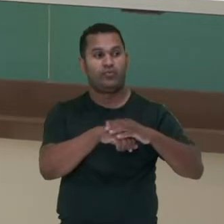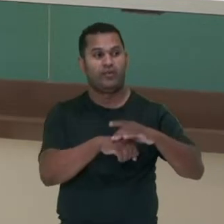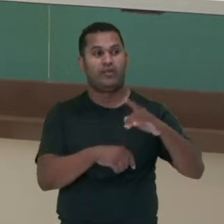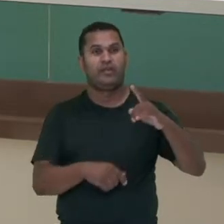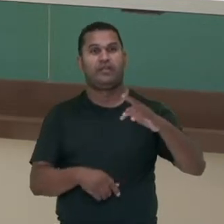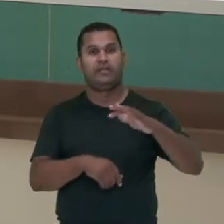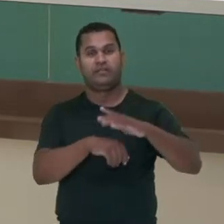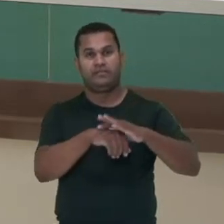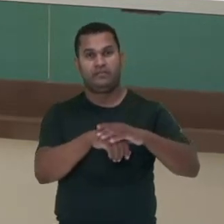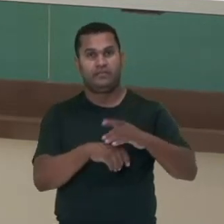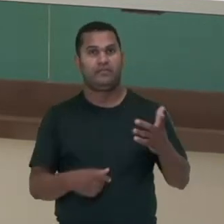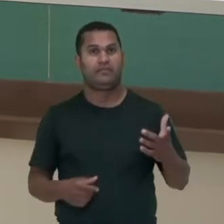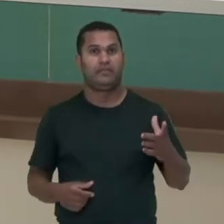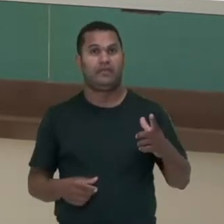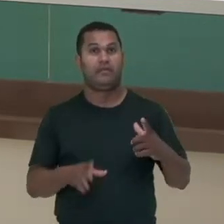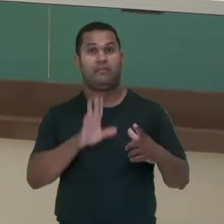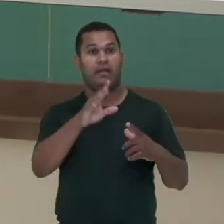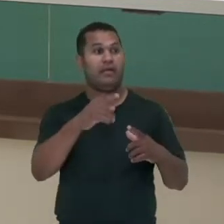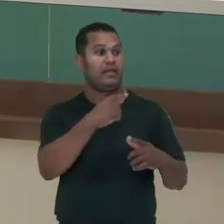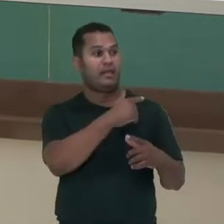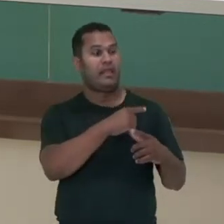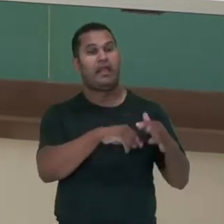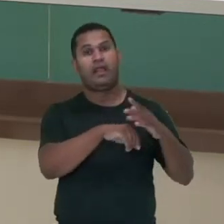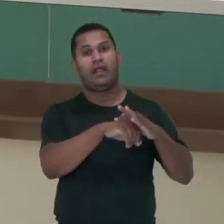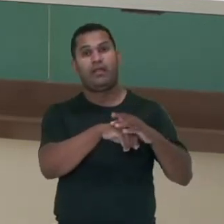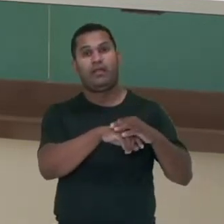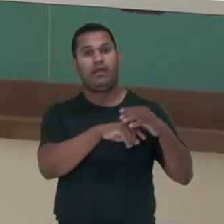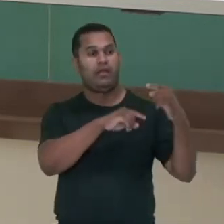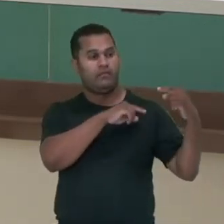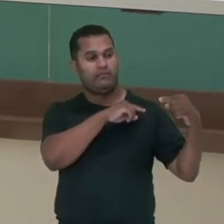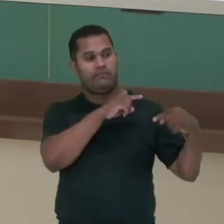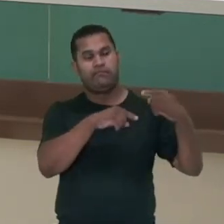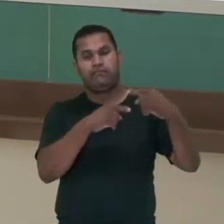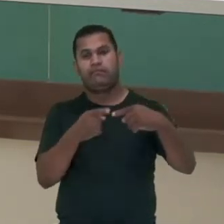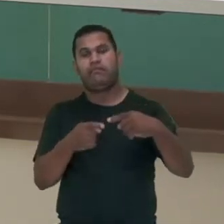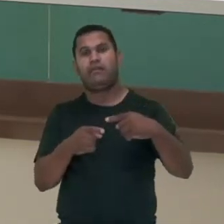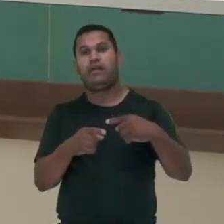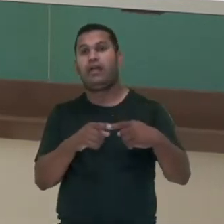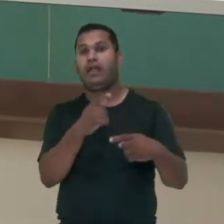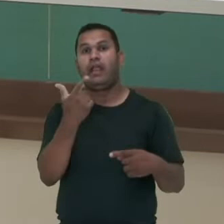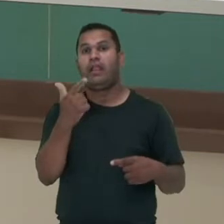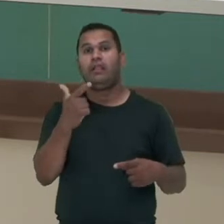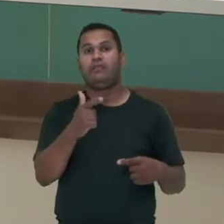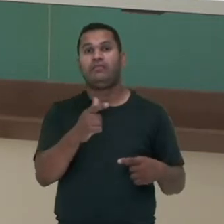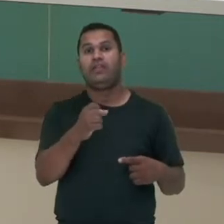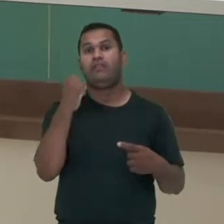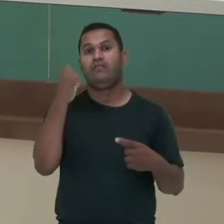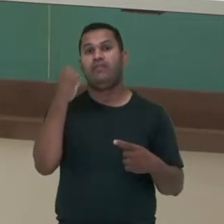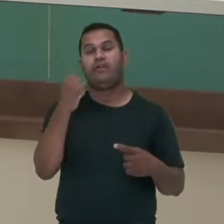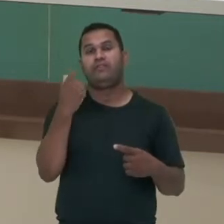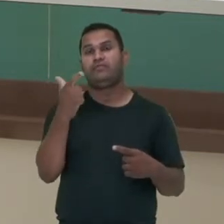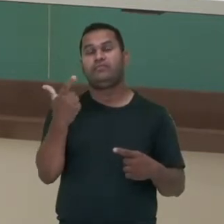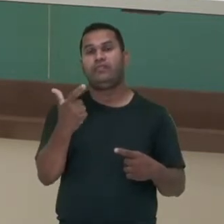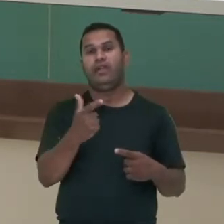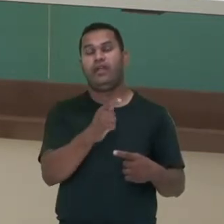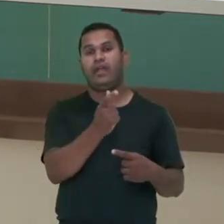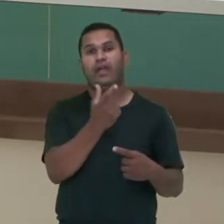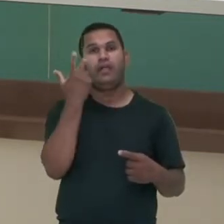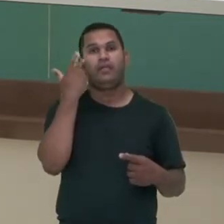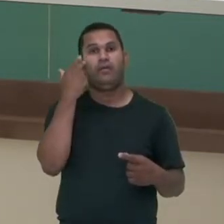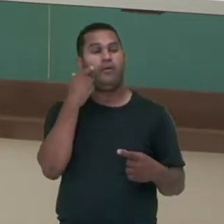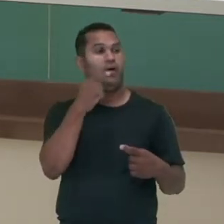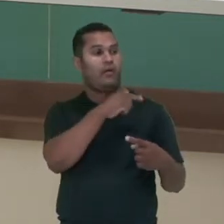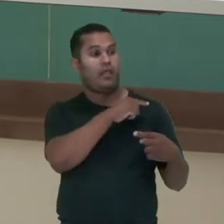que o parceiro dessa pessoa que transmitiu o recessivo também tem o recessivo e se combine no